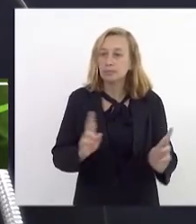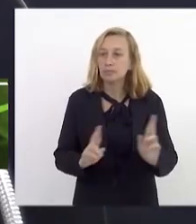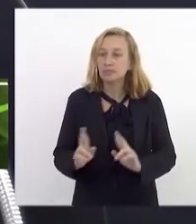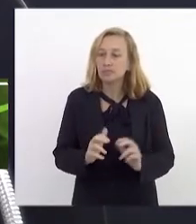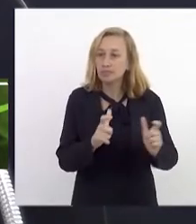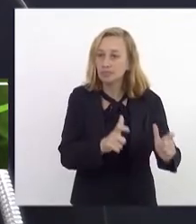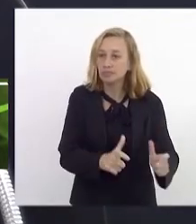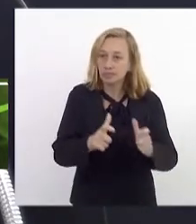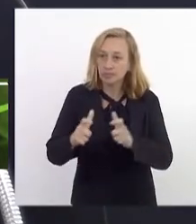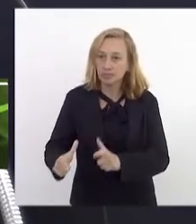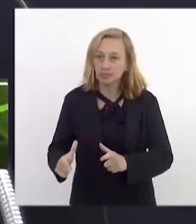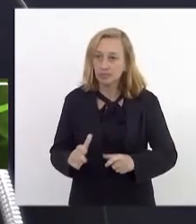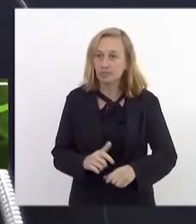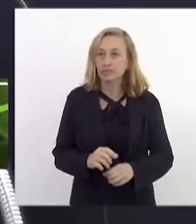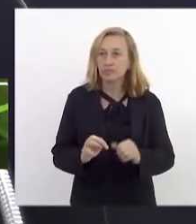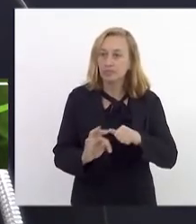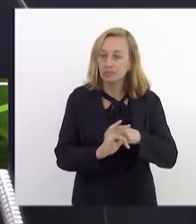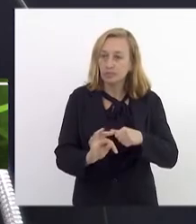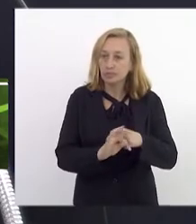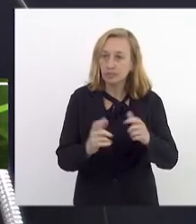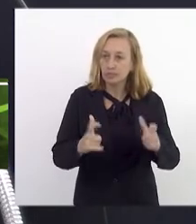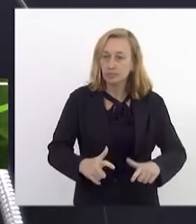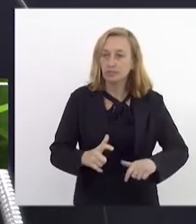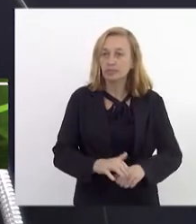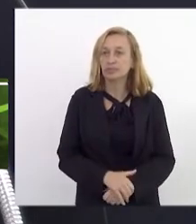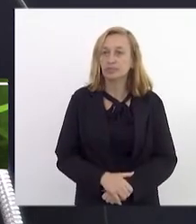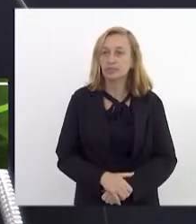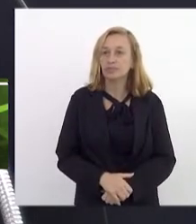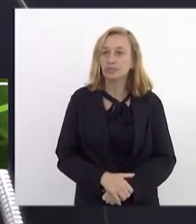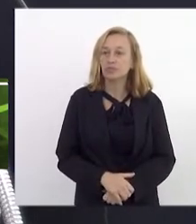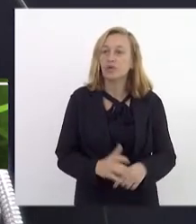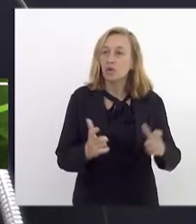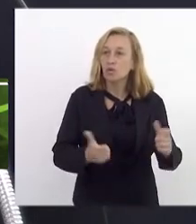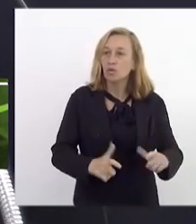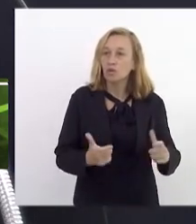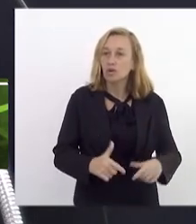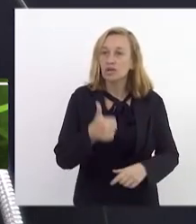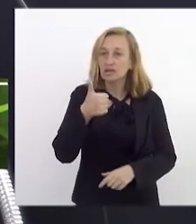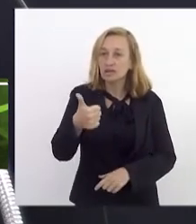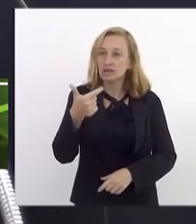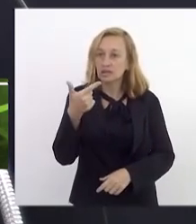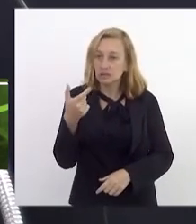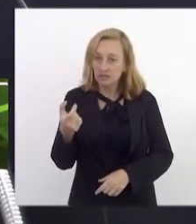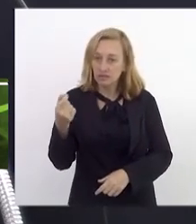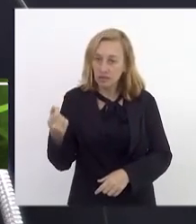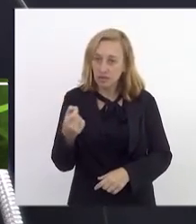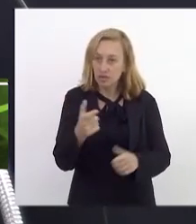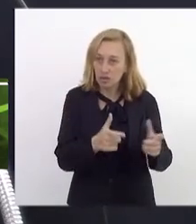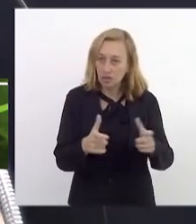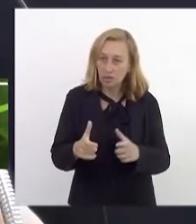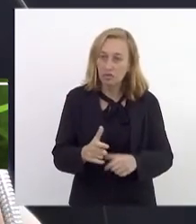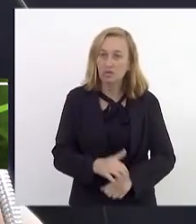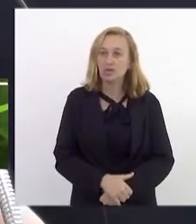locais, primeiramente, que é a parte técnica, os locais são 120 locais. Dos 120, 100 são do